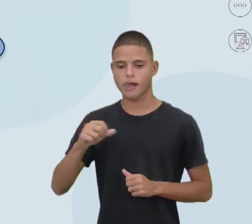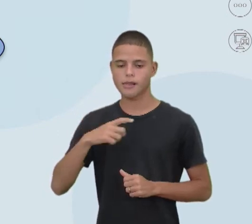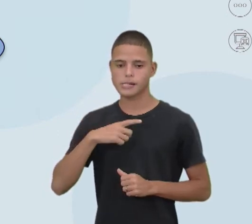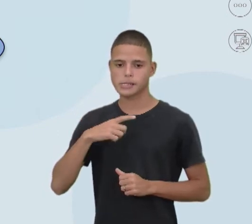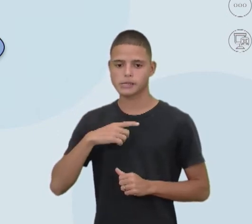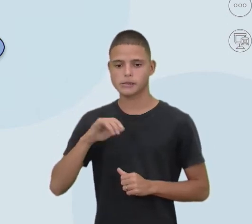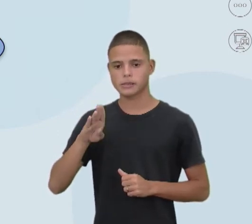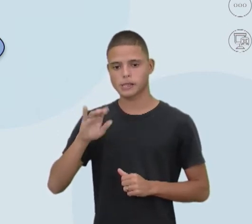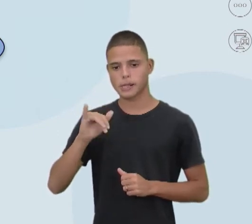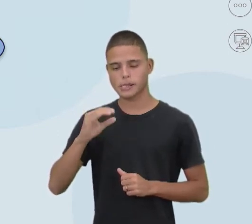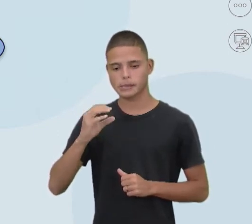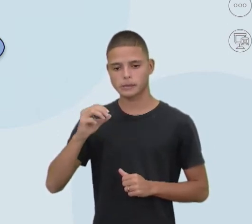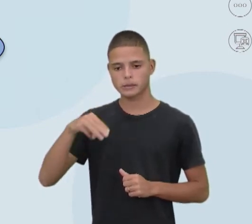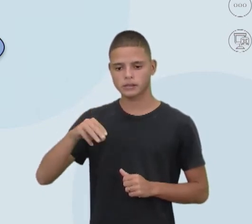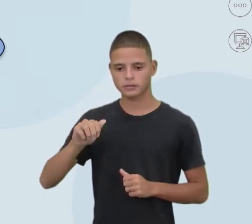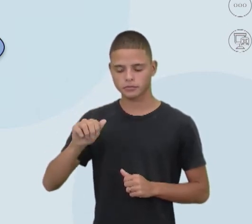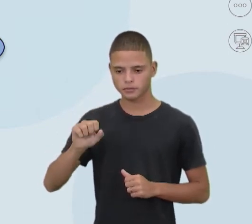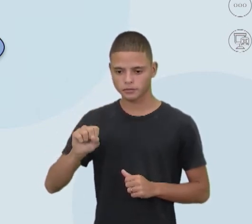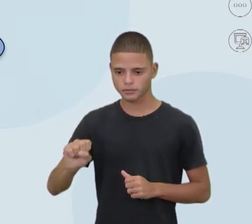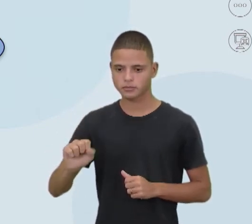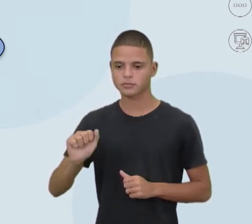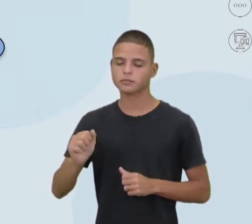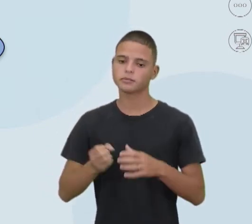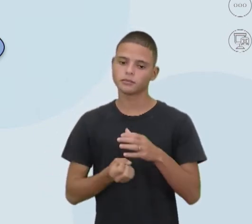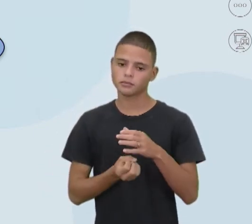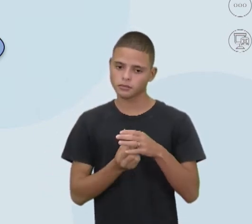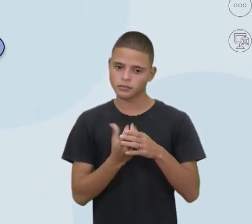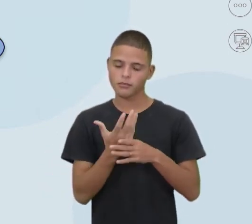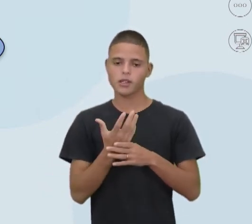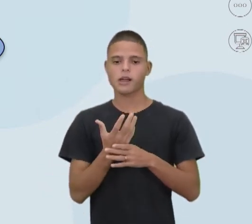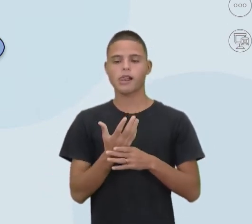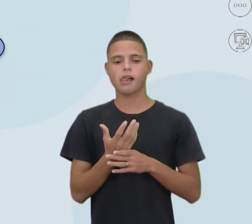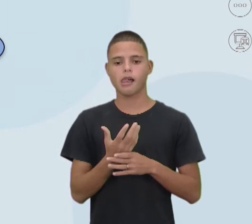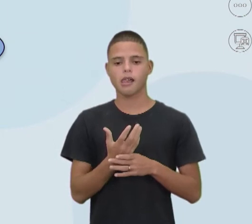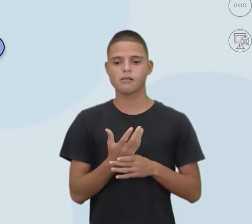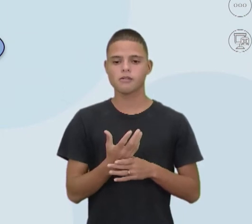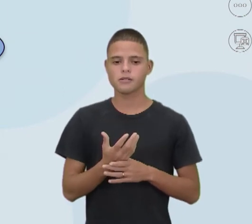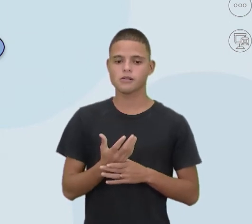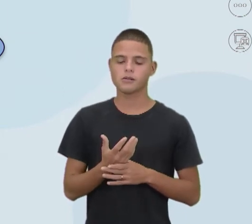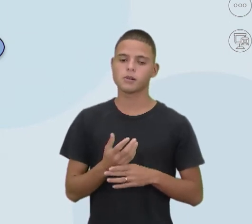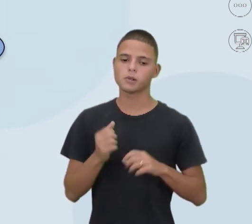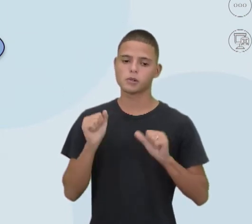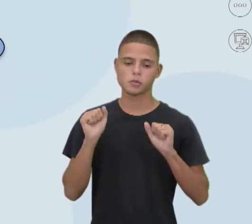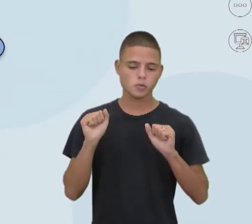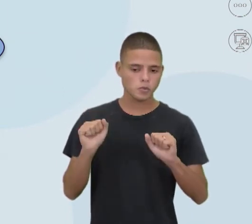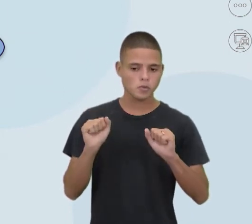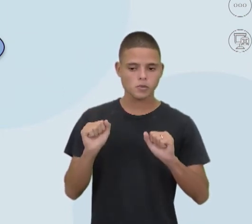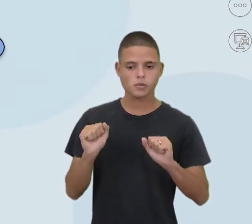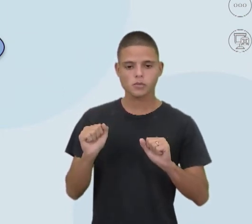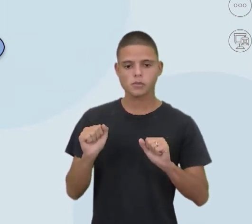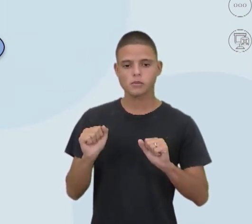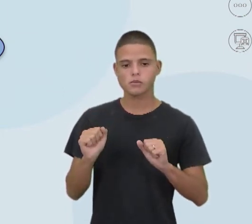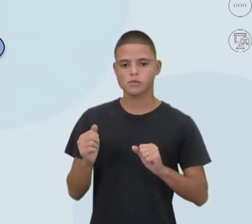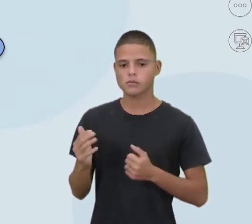a partir da biomassa você produz esses biocombustíveis e aí eles podem ser